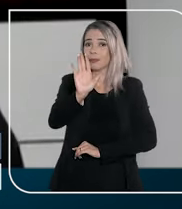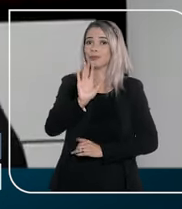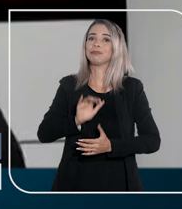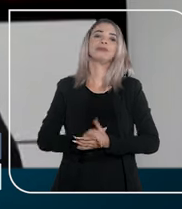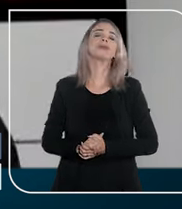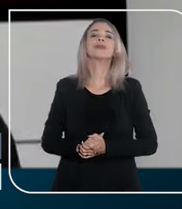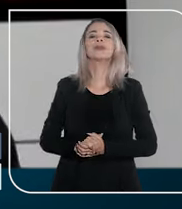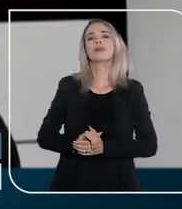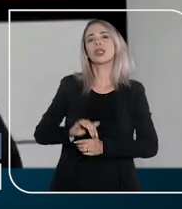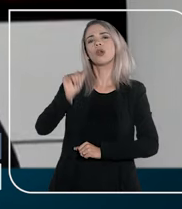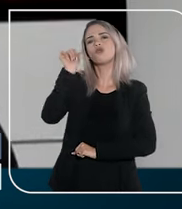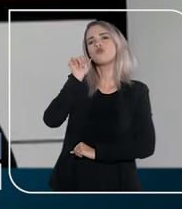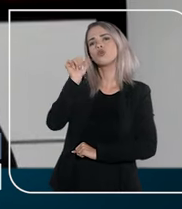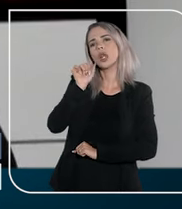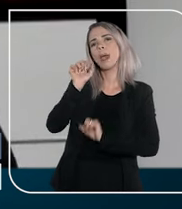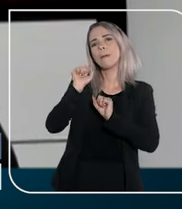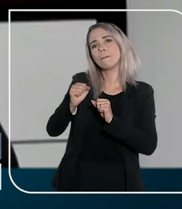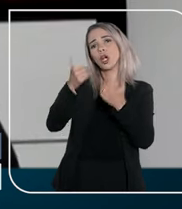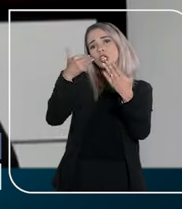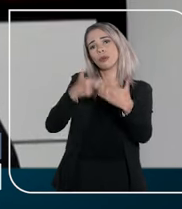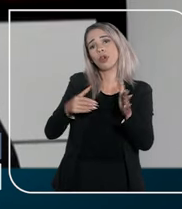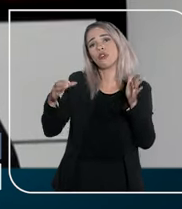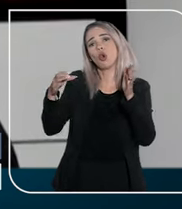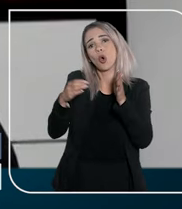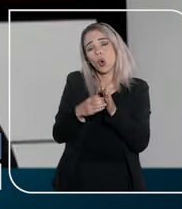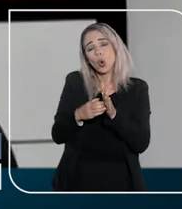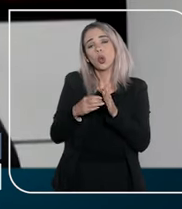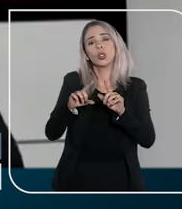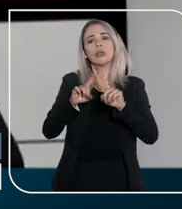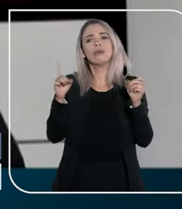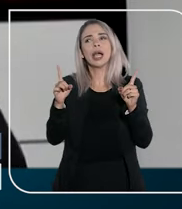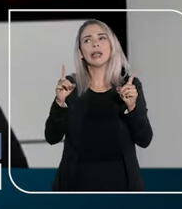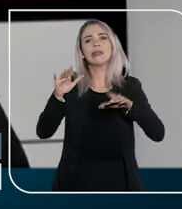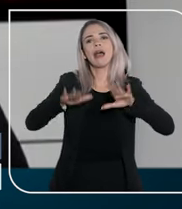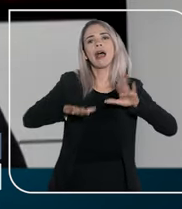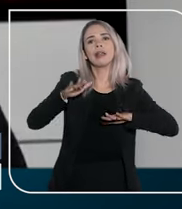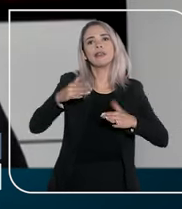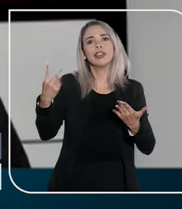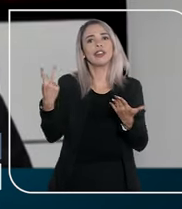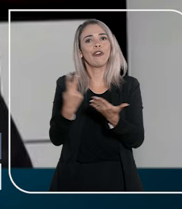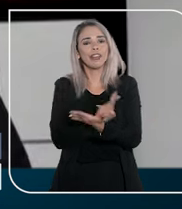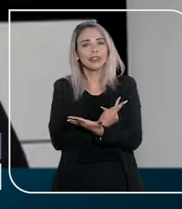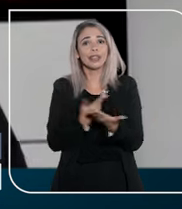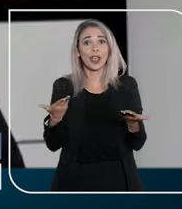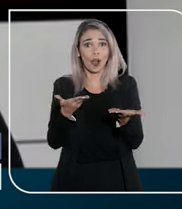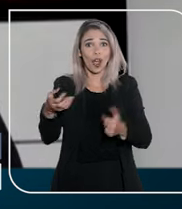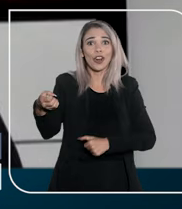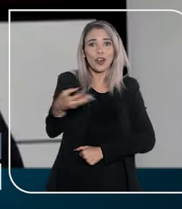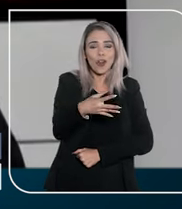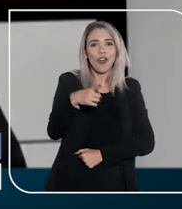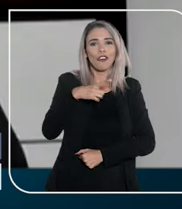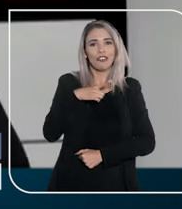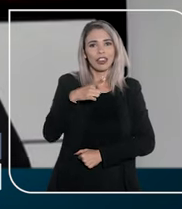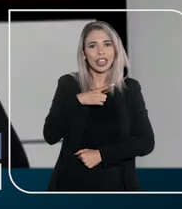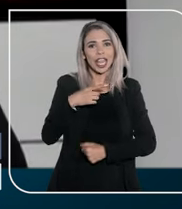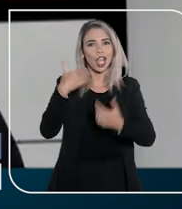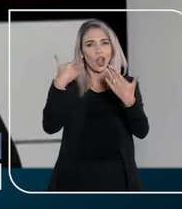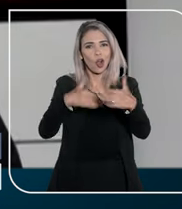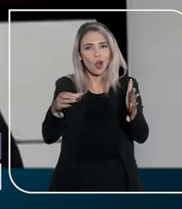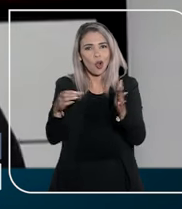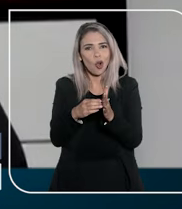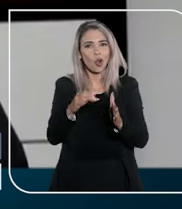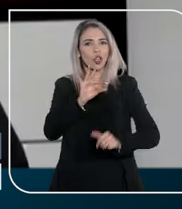que você, como mulher, pode prestar um concurso público e o concurso, por algum motivo, como a gente teve recentemente agora, o concurso da Polícia Militar do